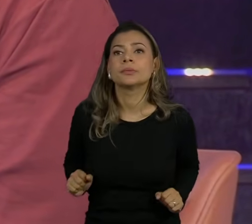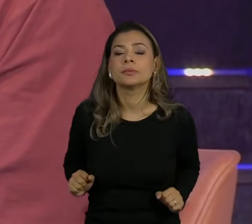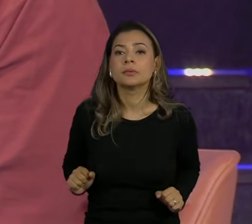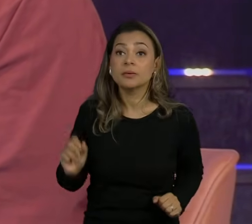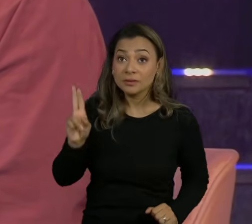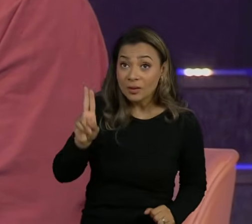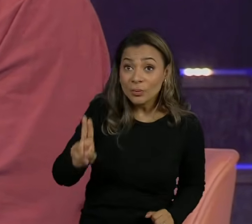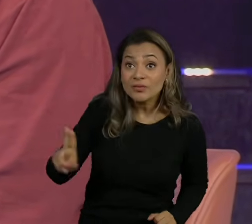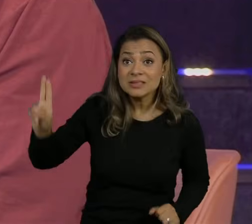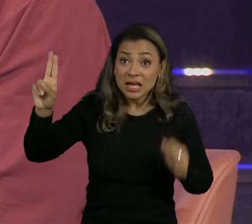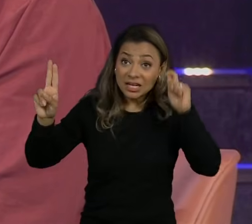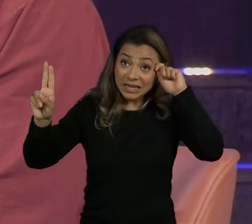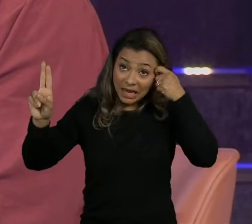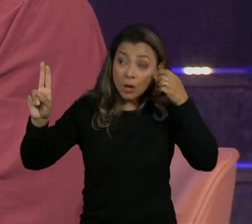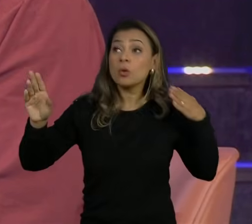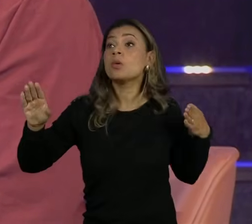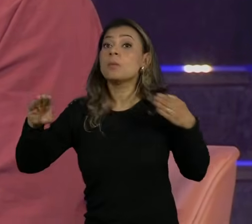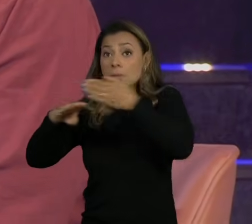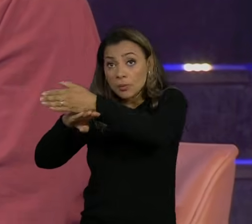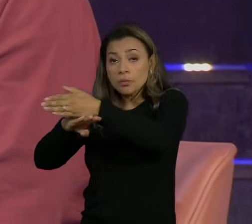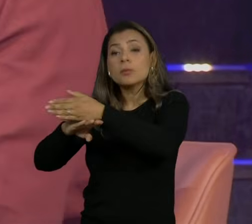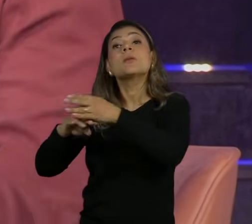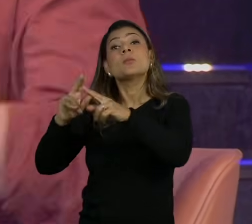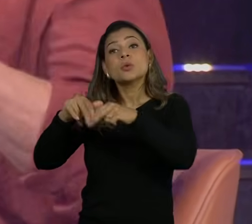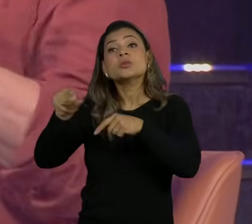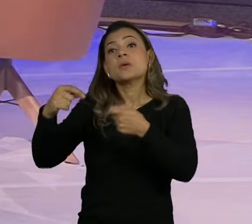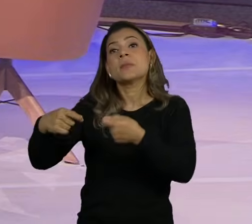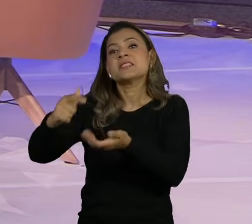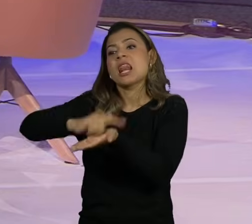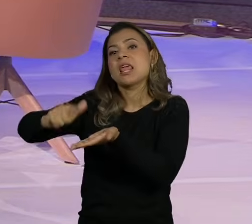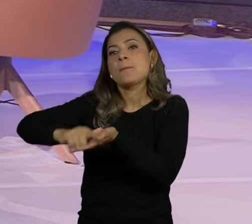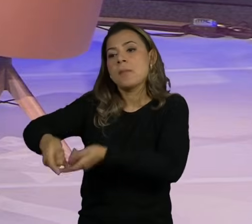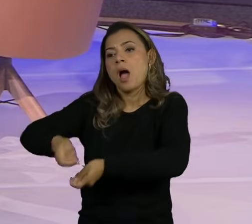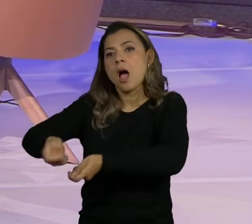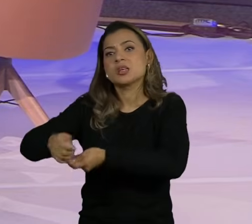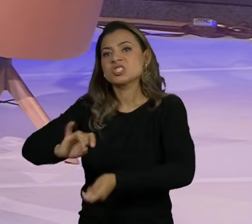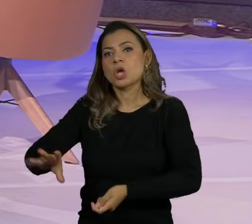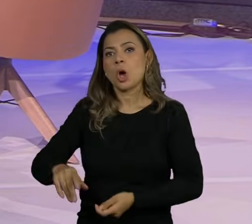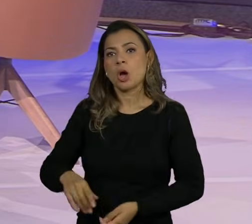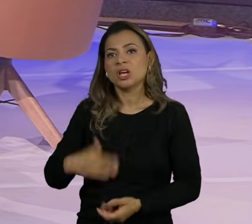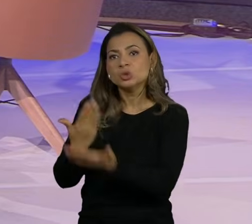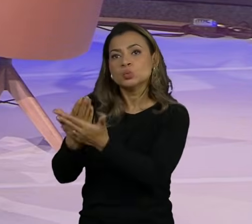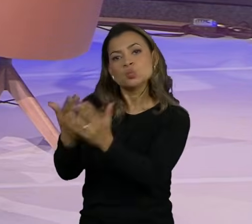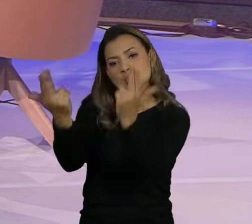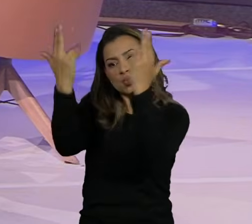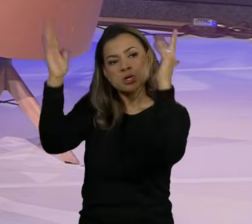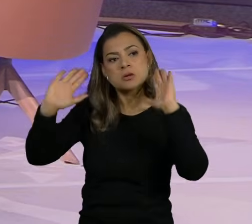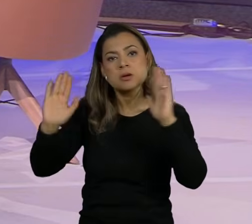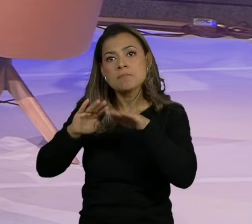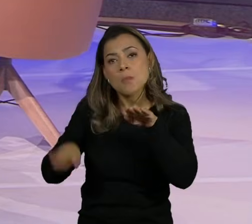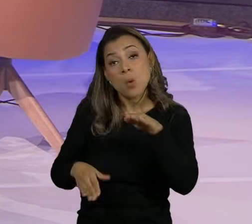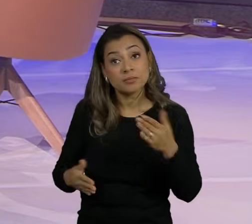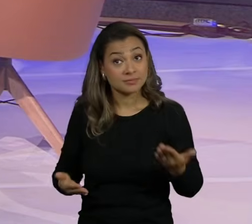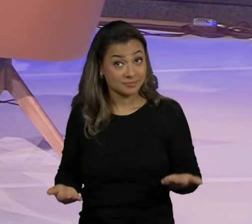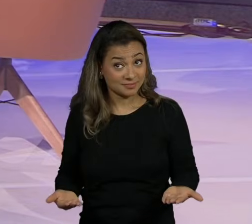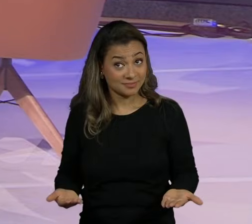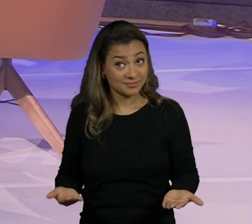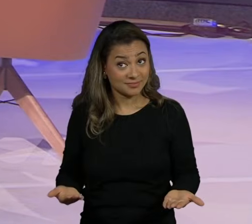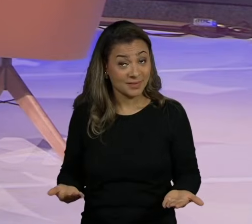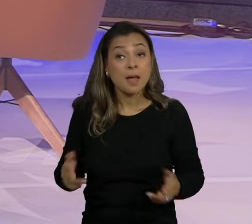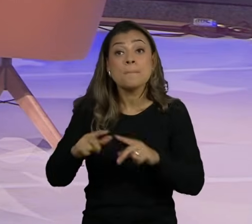universidade, é para limpar banheiro e cortar a grama. Percebe isso? Mas aí pega mal você dizer isso. Né? Entende?